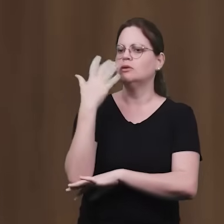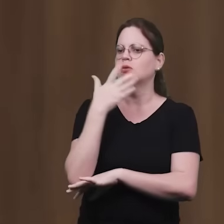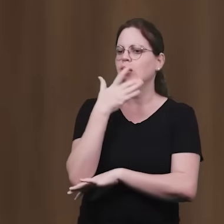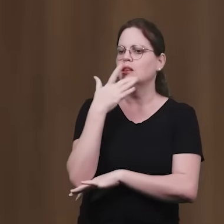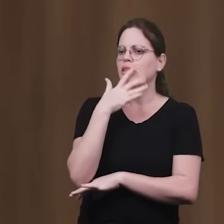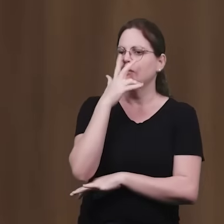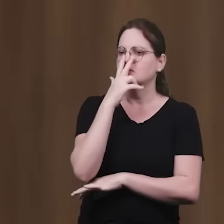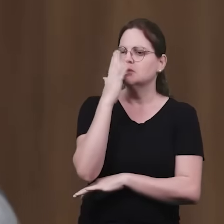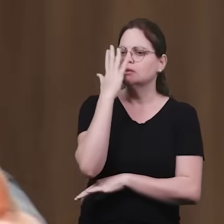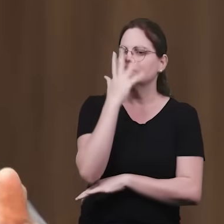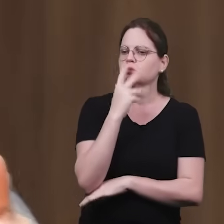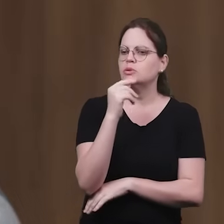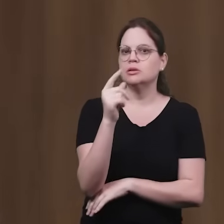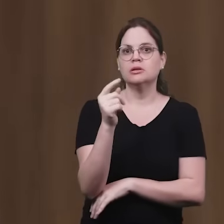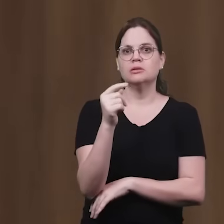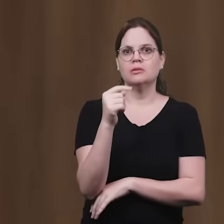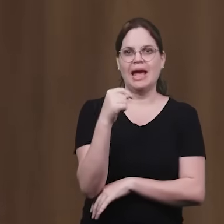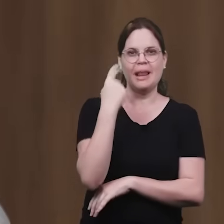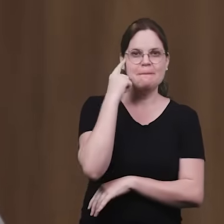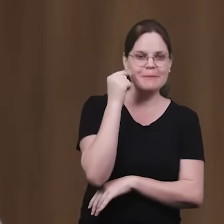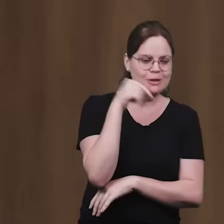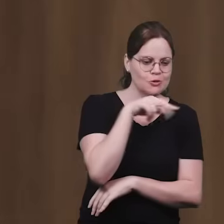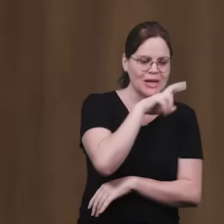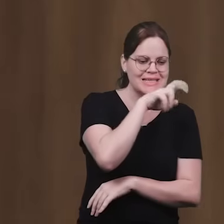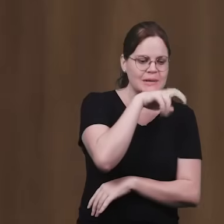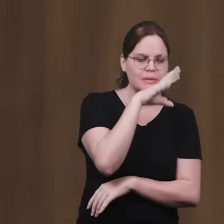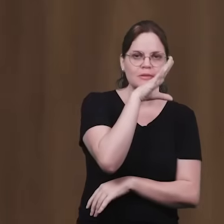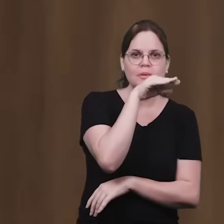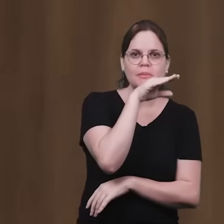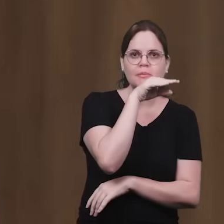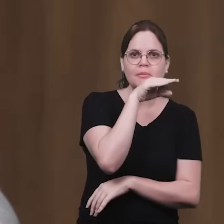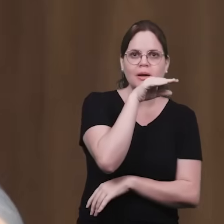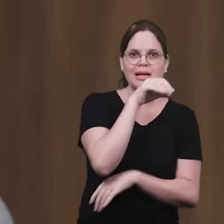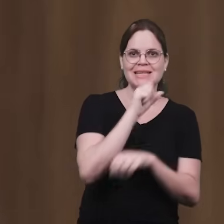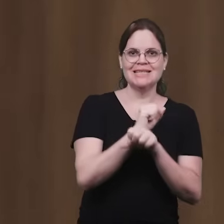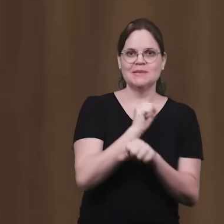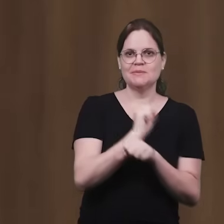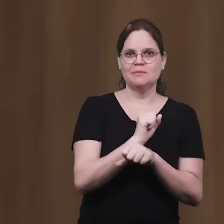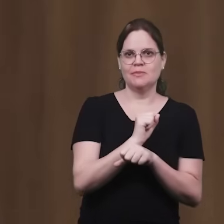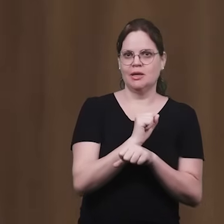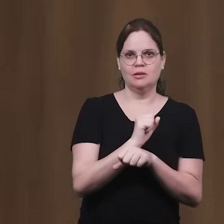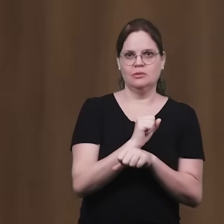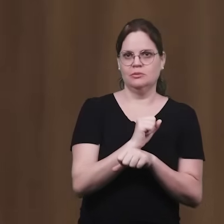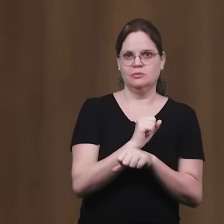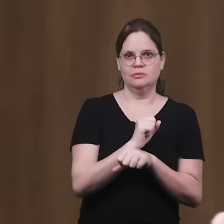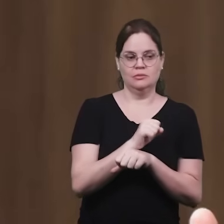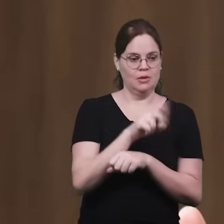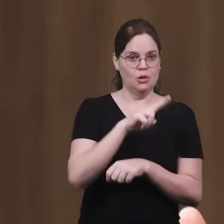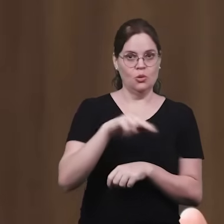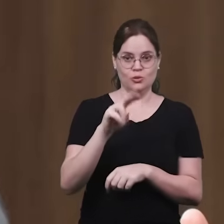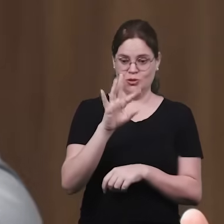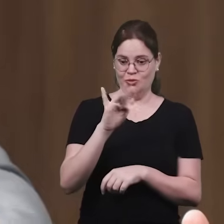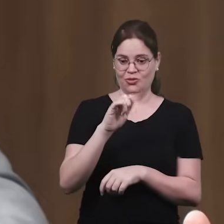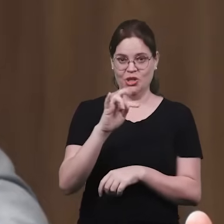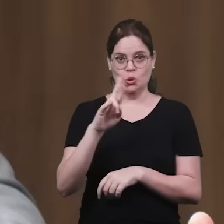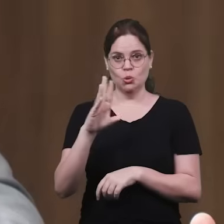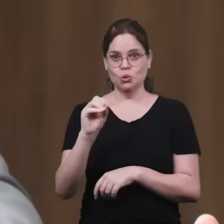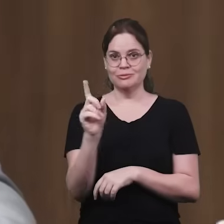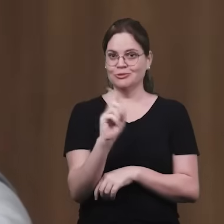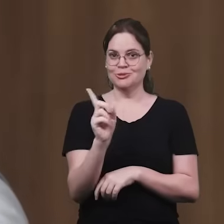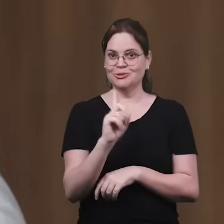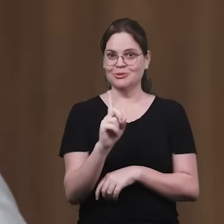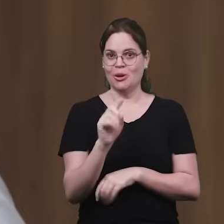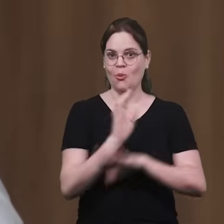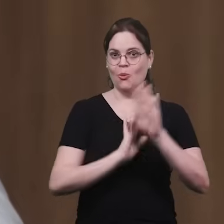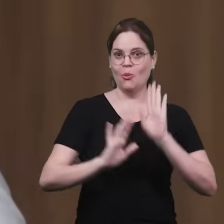não avaliou, ela não reagiu, ela não ponderou, ela não esperou. Ela não usou os filtros. Ela não usou filtro nenhum.